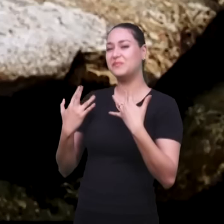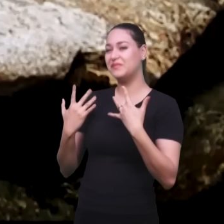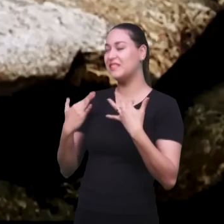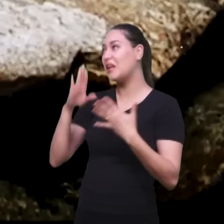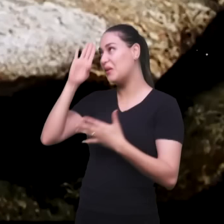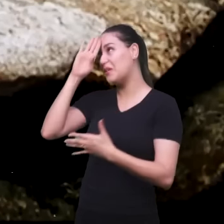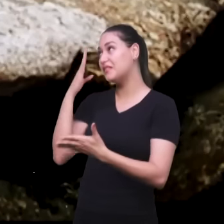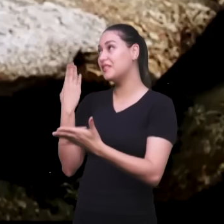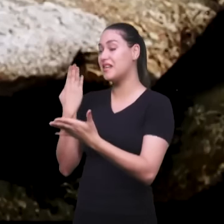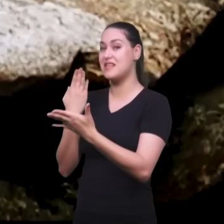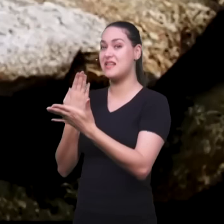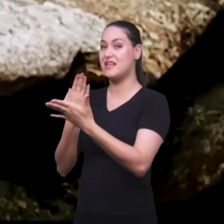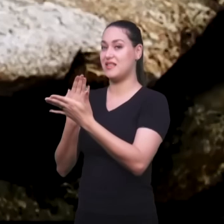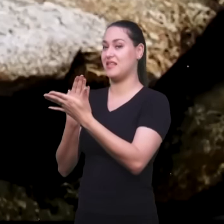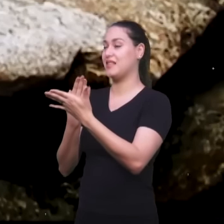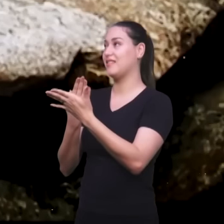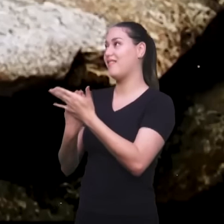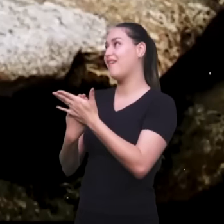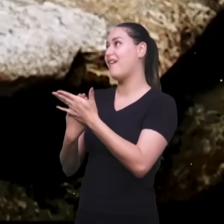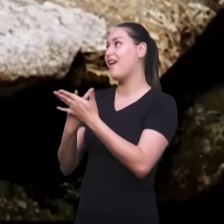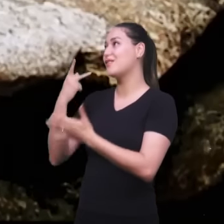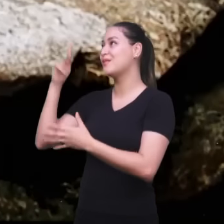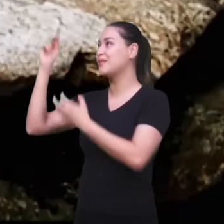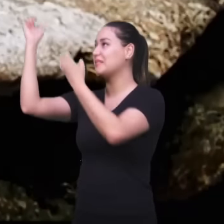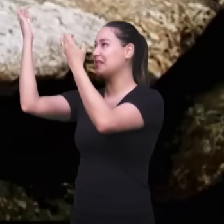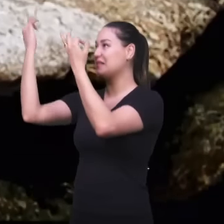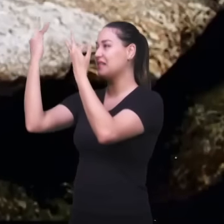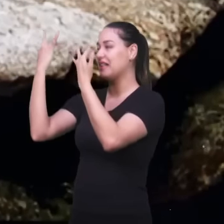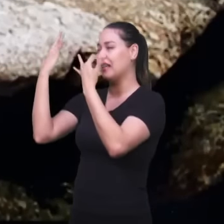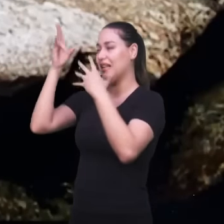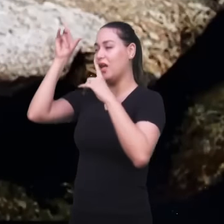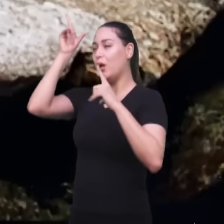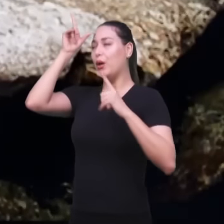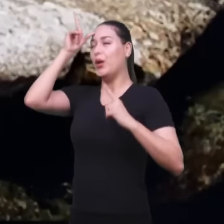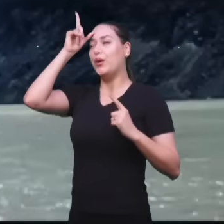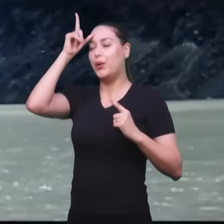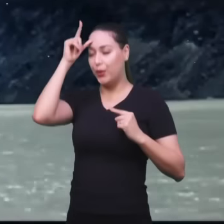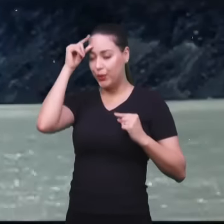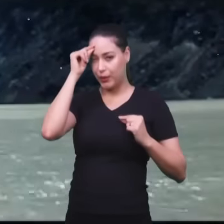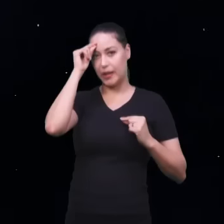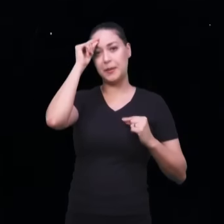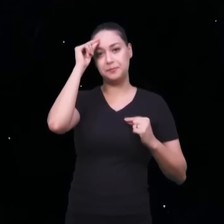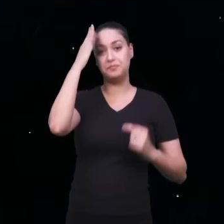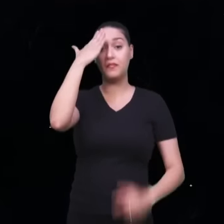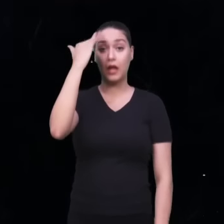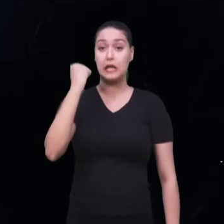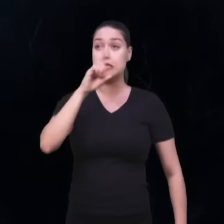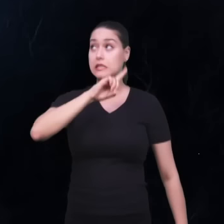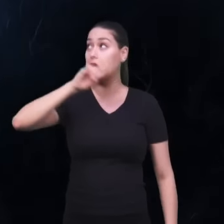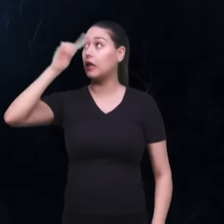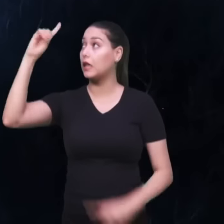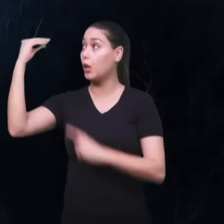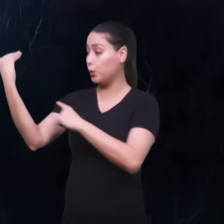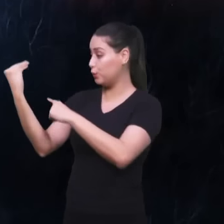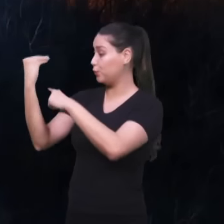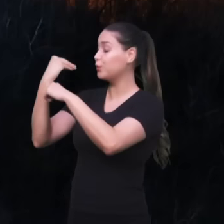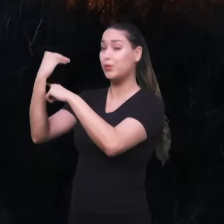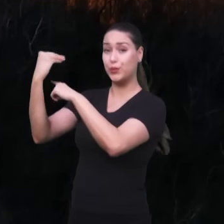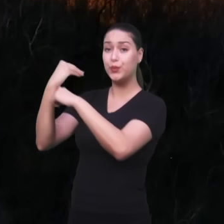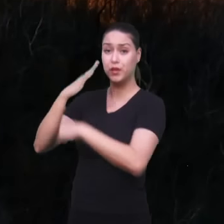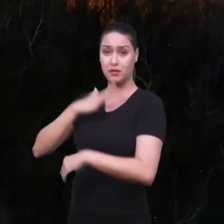Confiarei Nas tuas fontes Me matarei Sei que